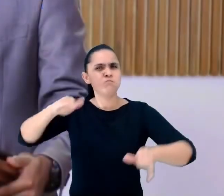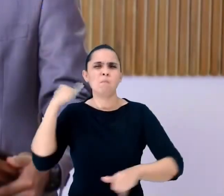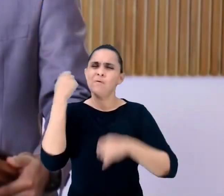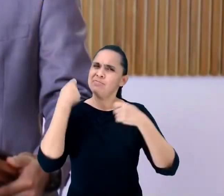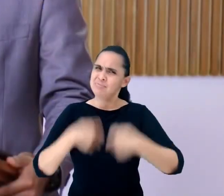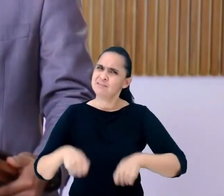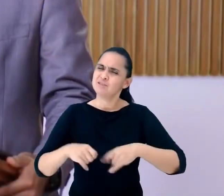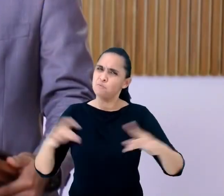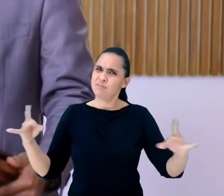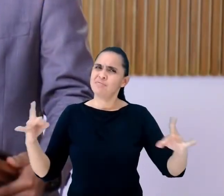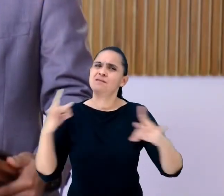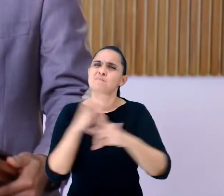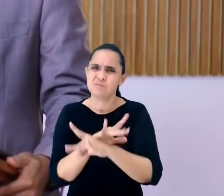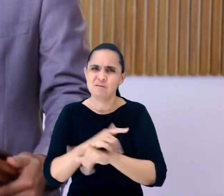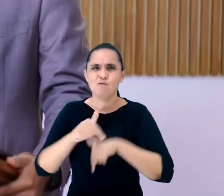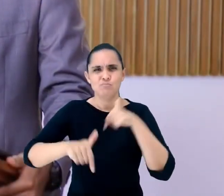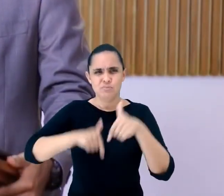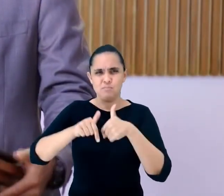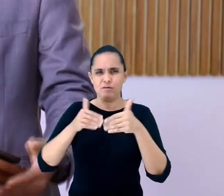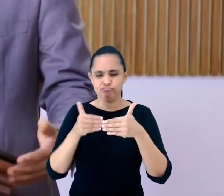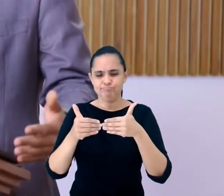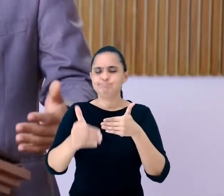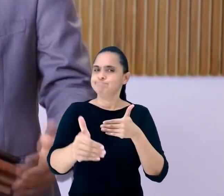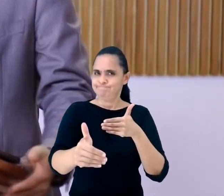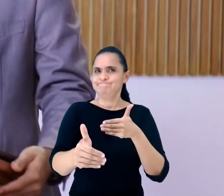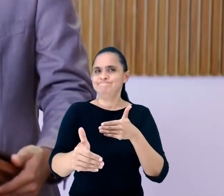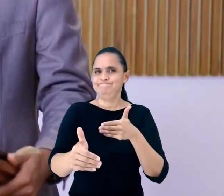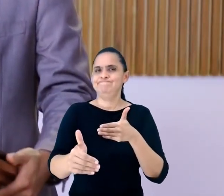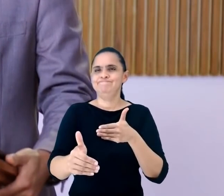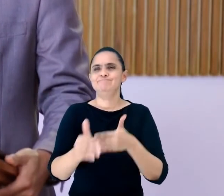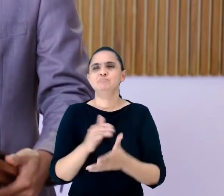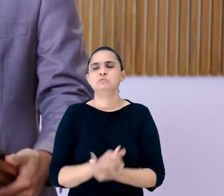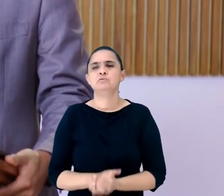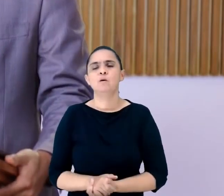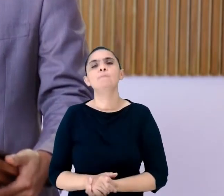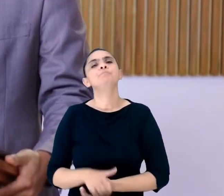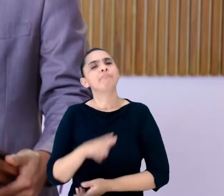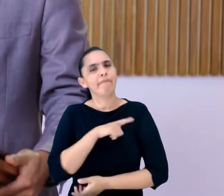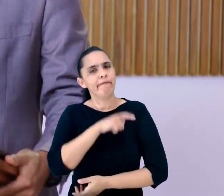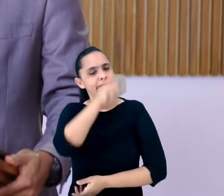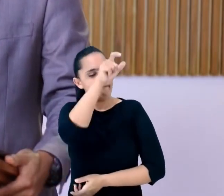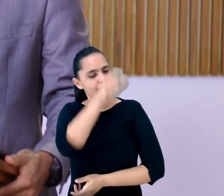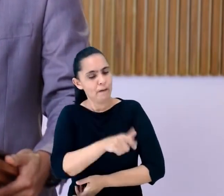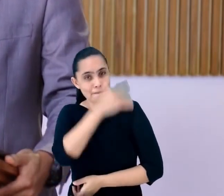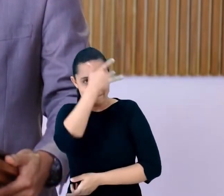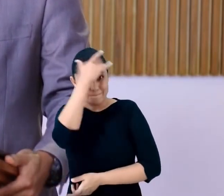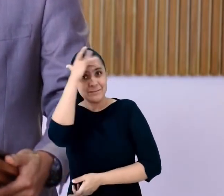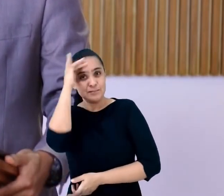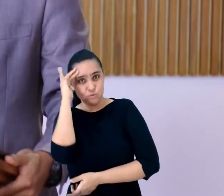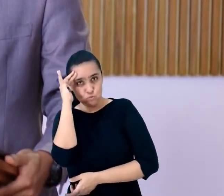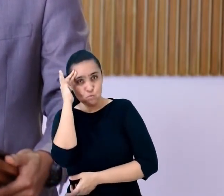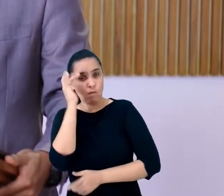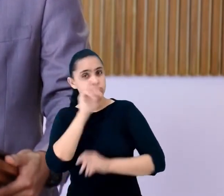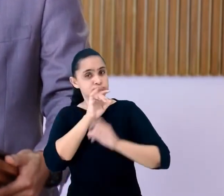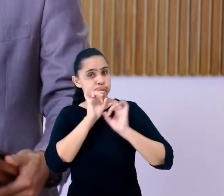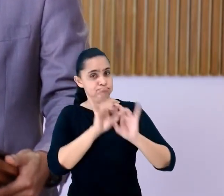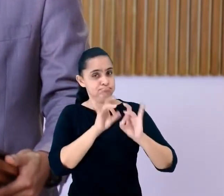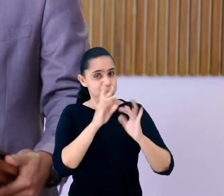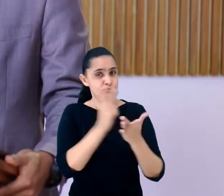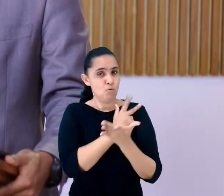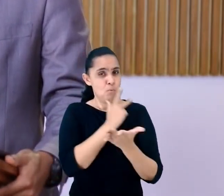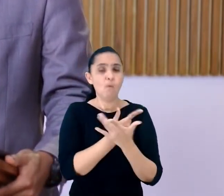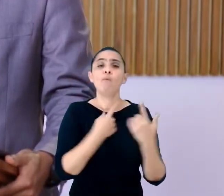nós. Então temos aqui o mensageiro vivo, que é o colportor, e o mensageiro silencioso, que é o